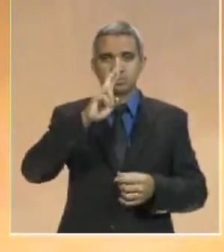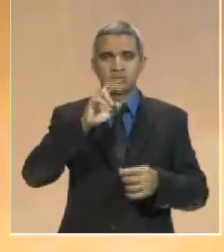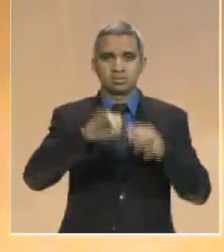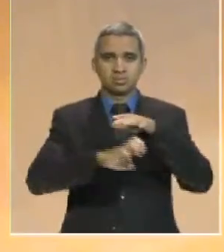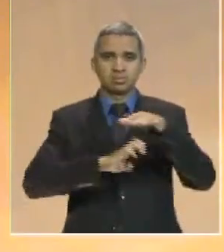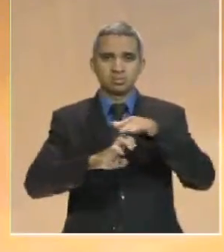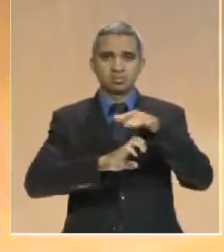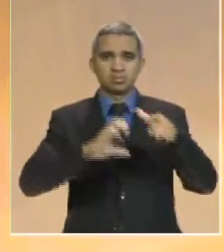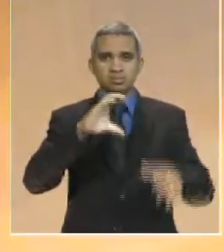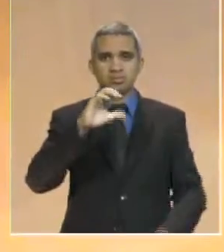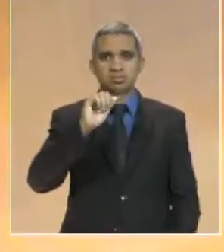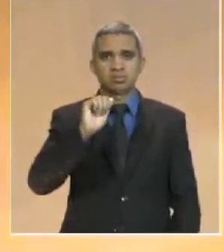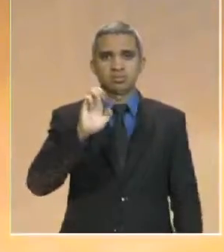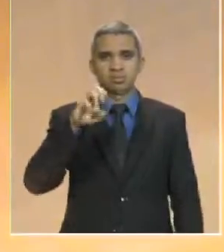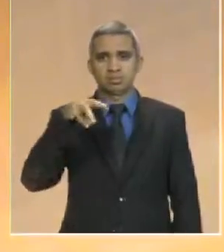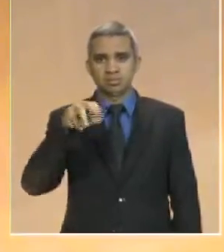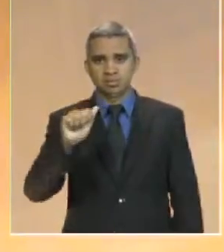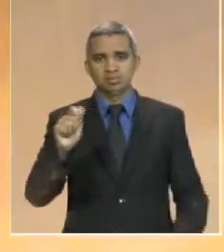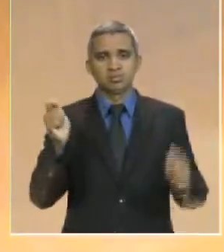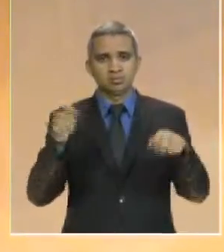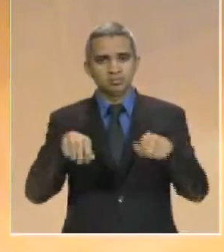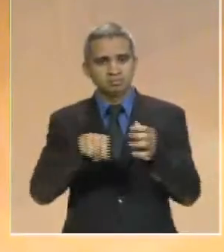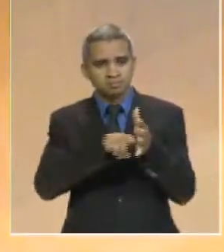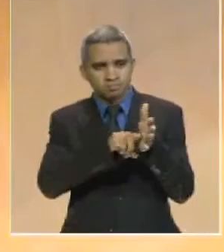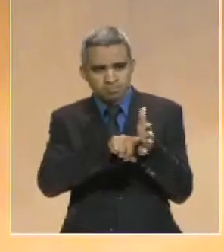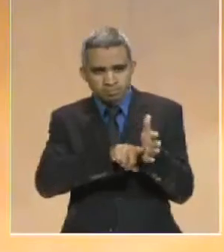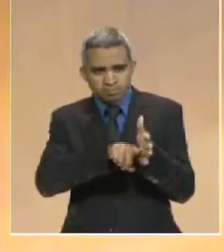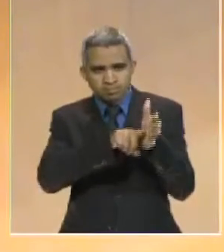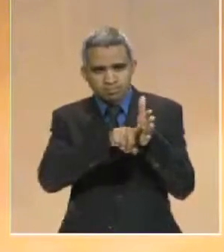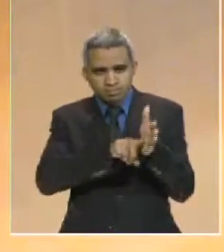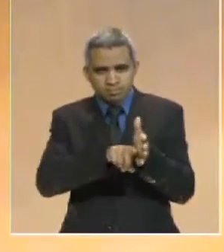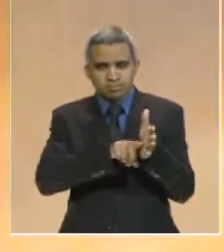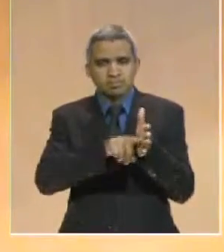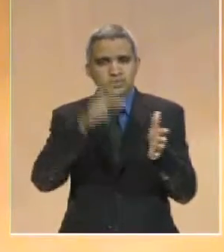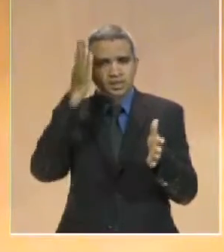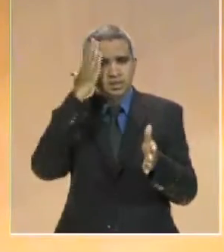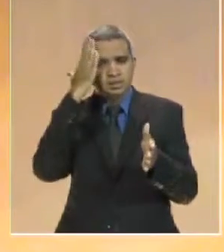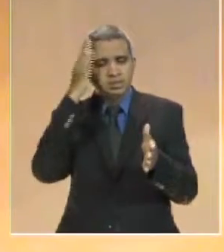possa fazer um estudo e verificar o que é que está havendo. Se realmente